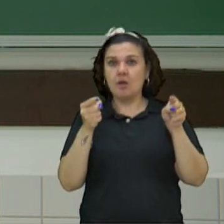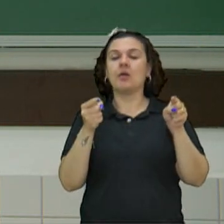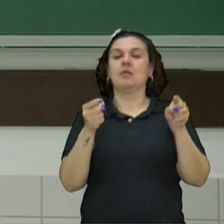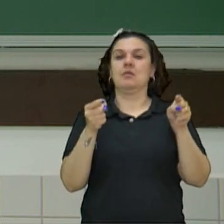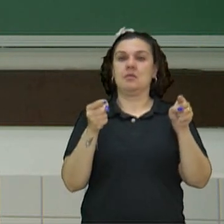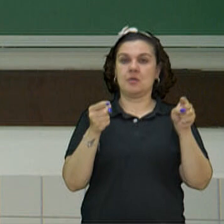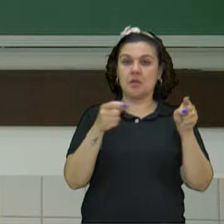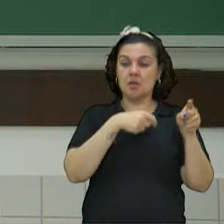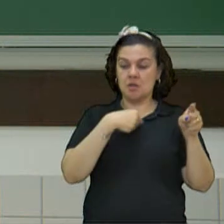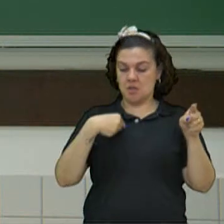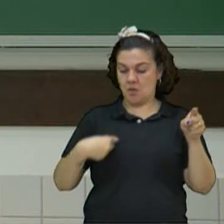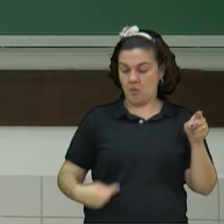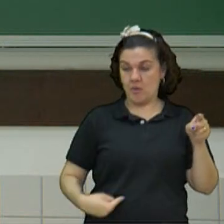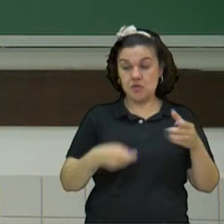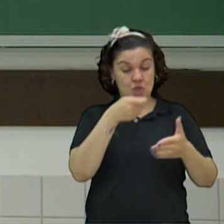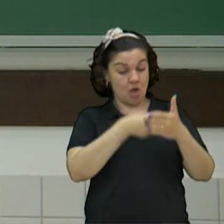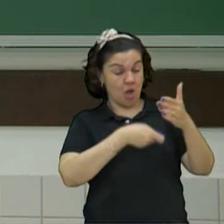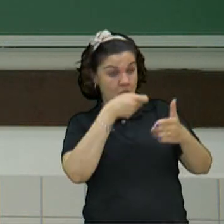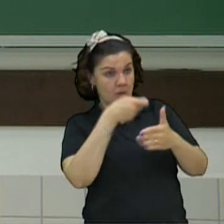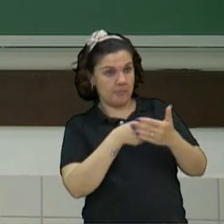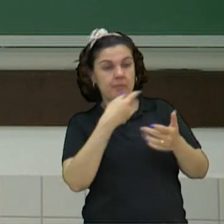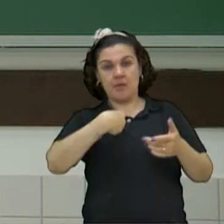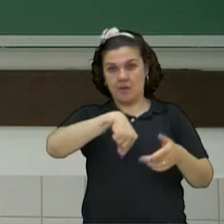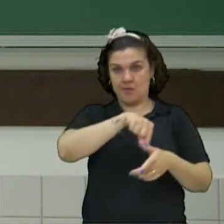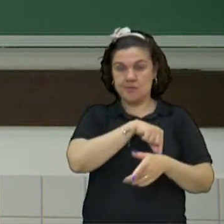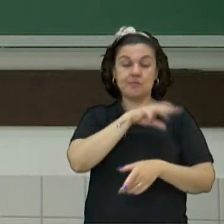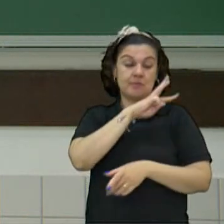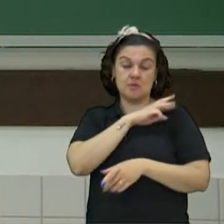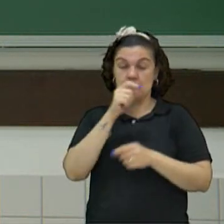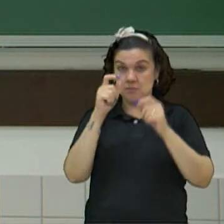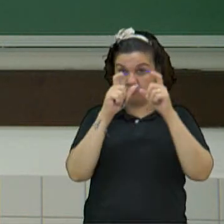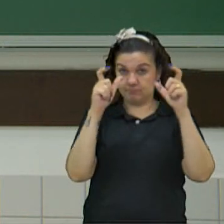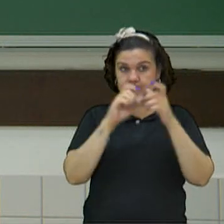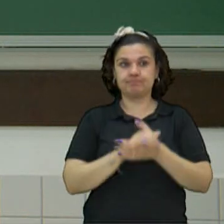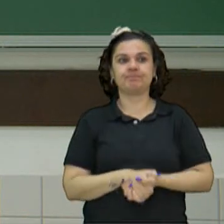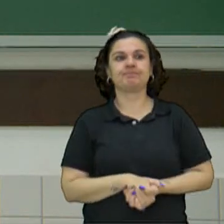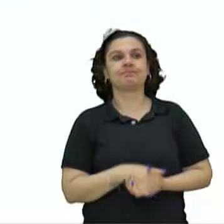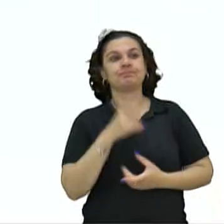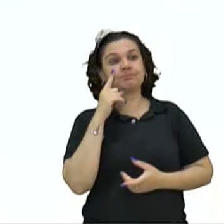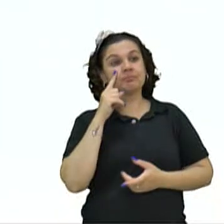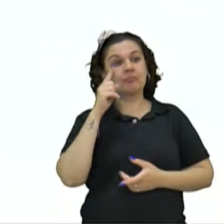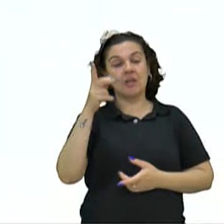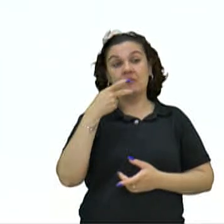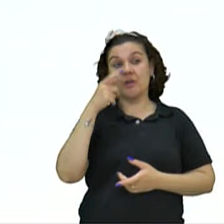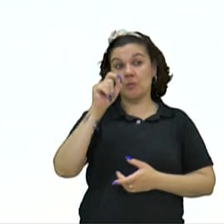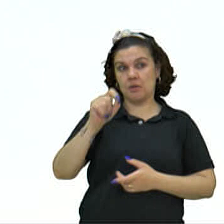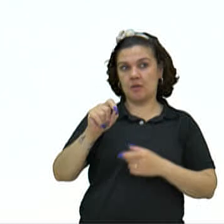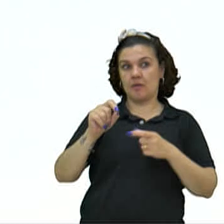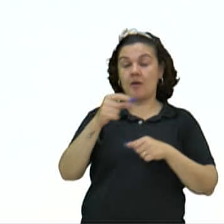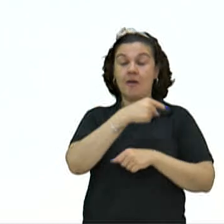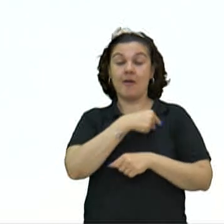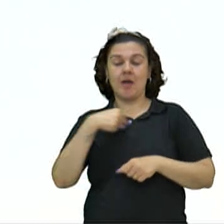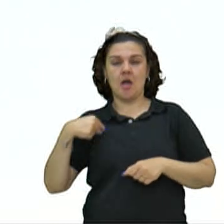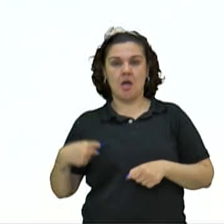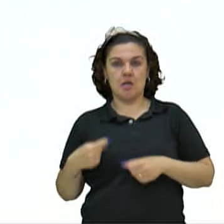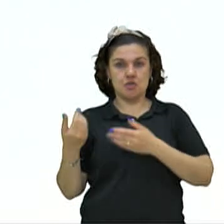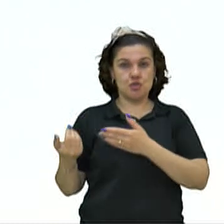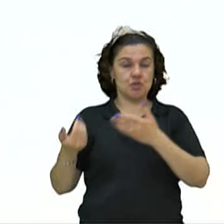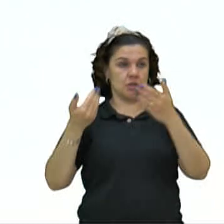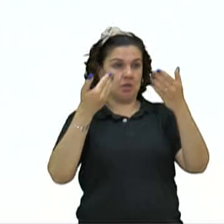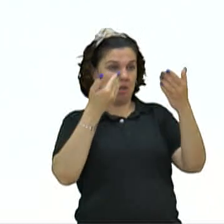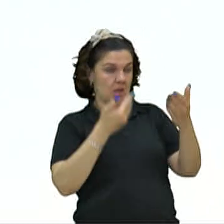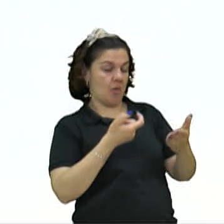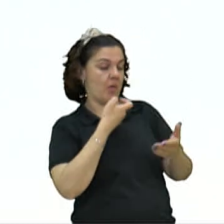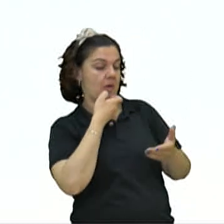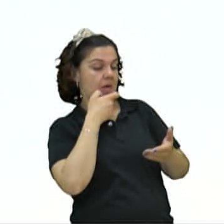dele ser cobrado é grande. A gente que está no terceiro ano precisa ficar atento a isso. Então, se você respondeu assim, a China cedeu Hong Kong à